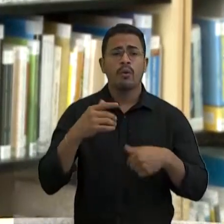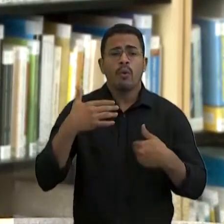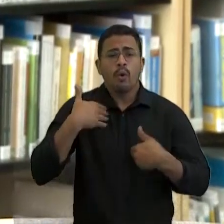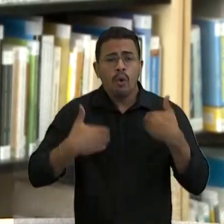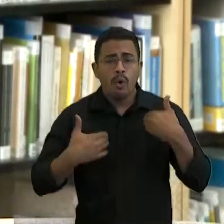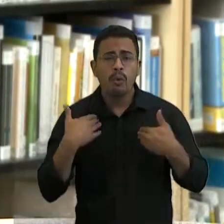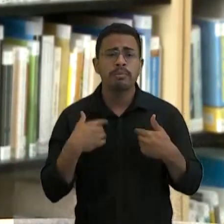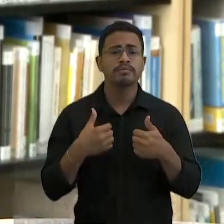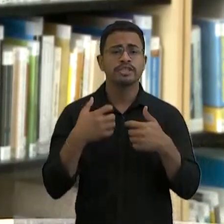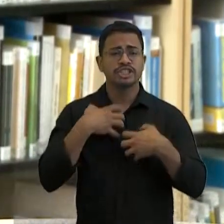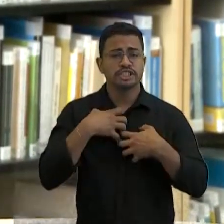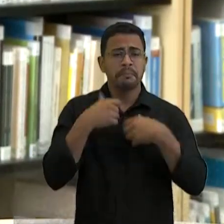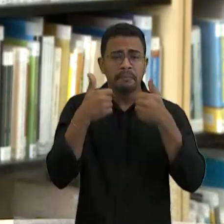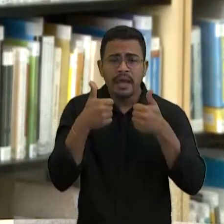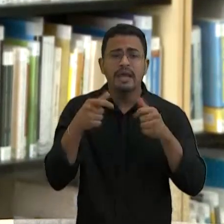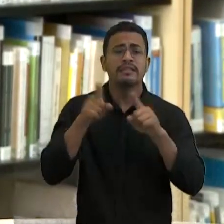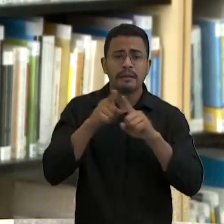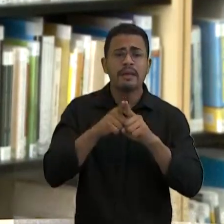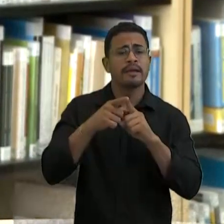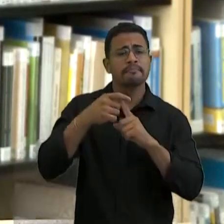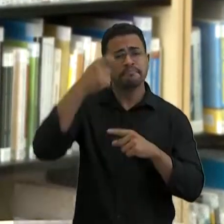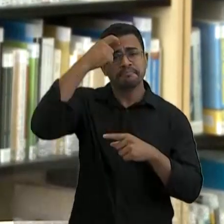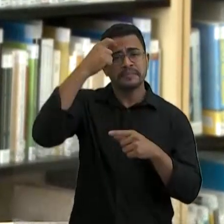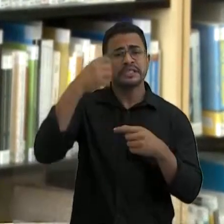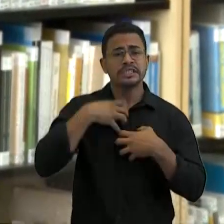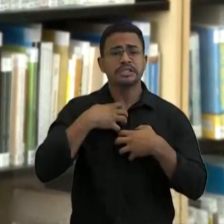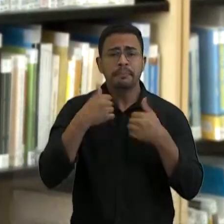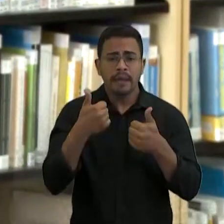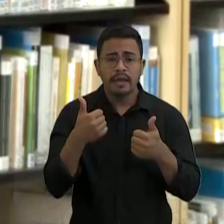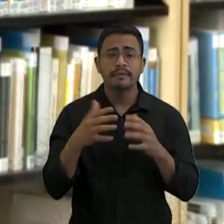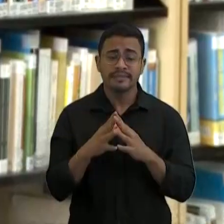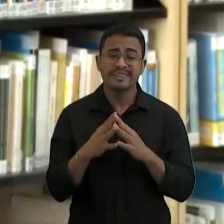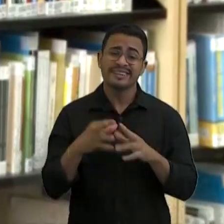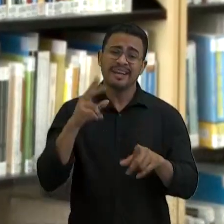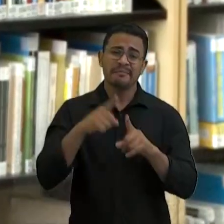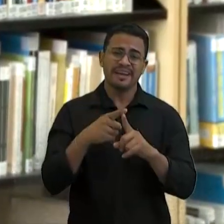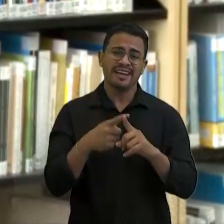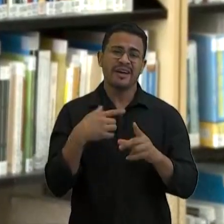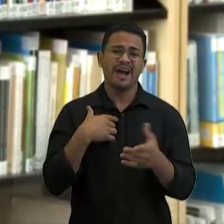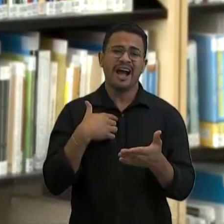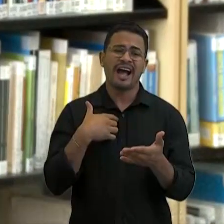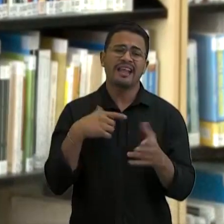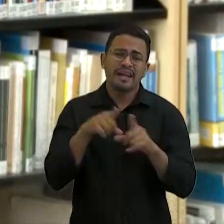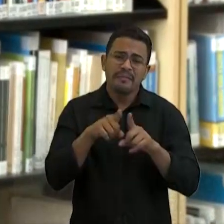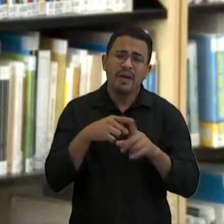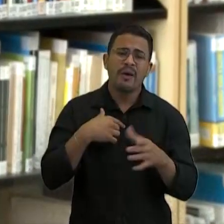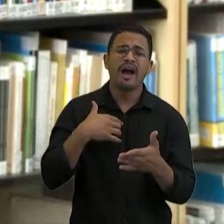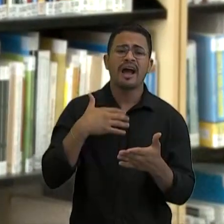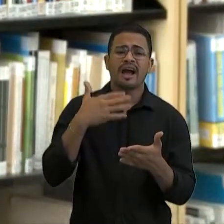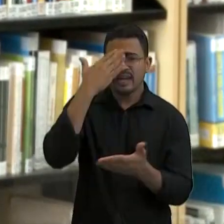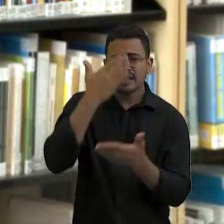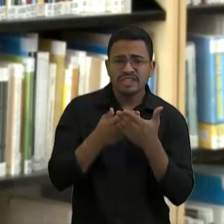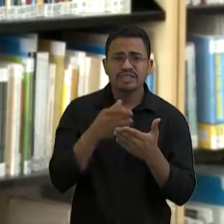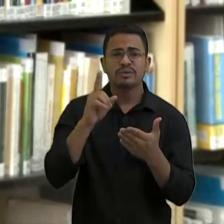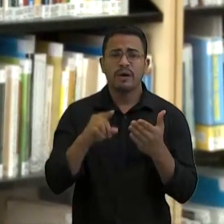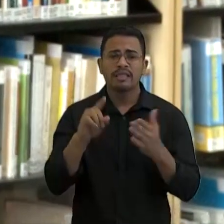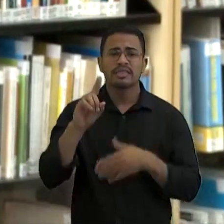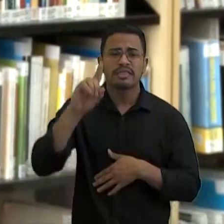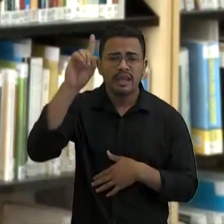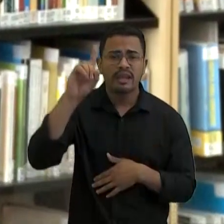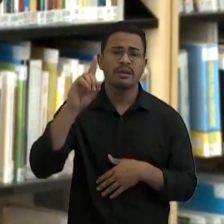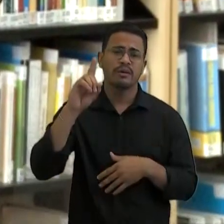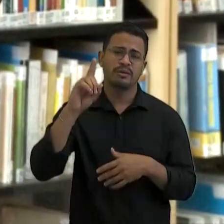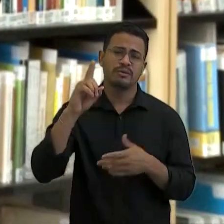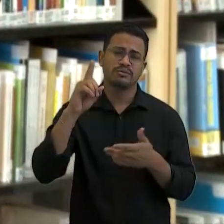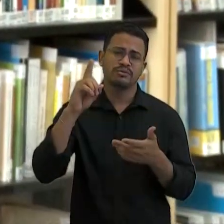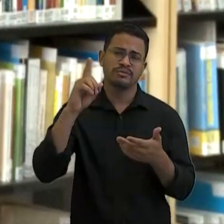né? Mas também é como eu sou cristão católico, eu acredito nas luzes do alto